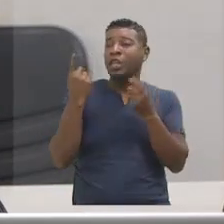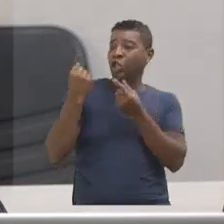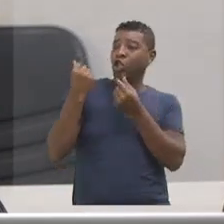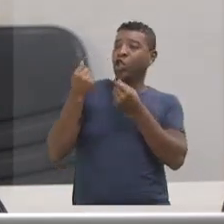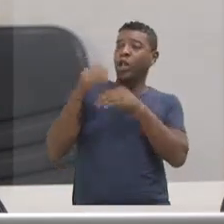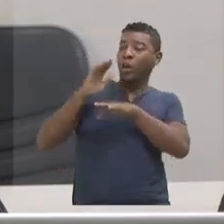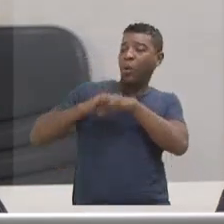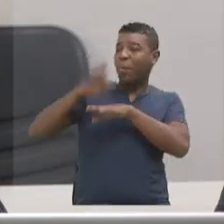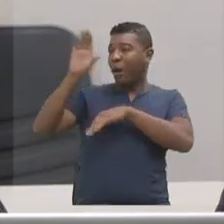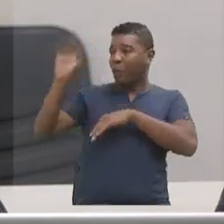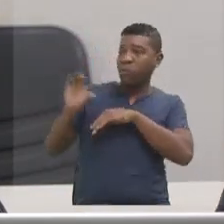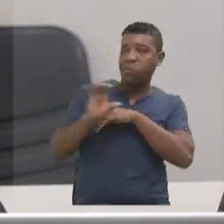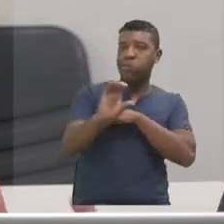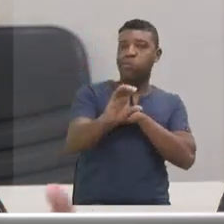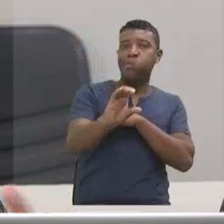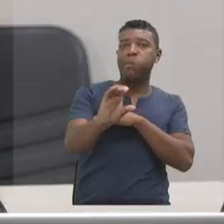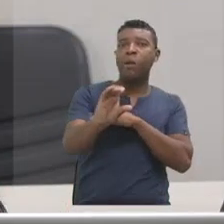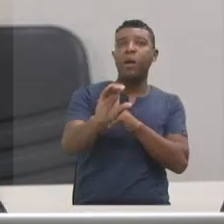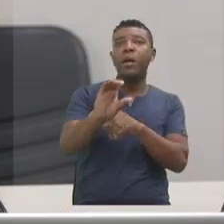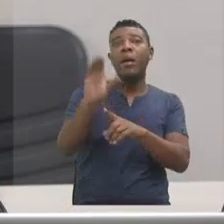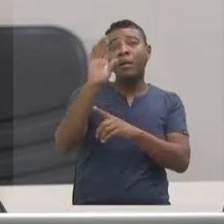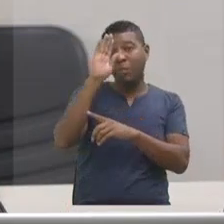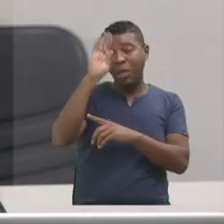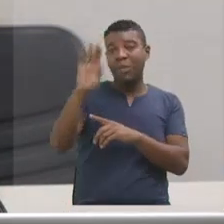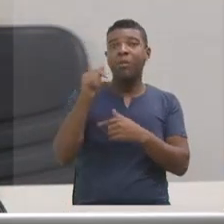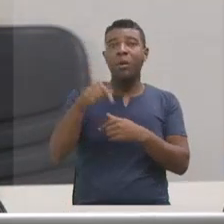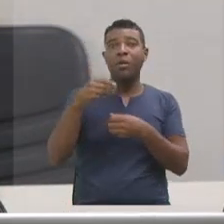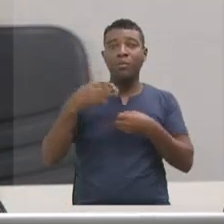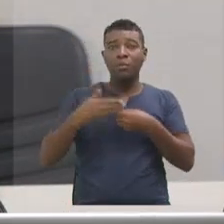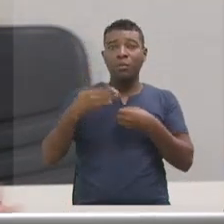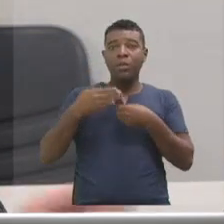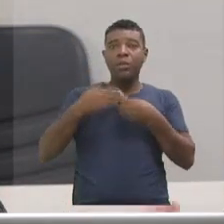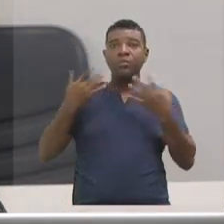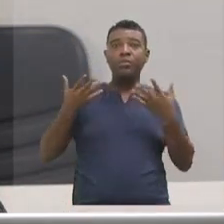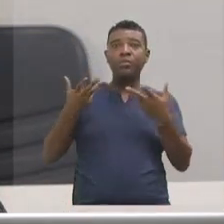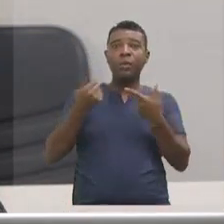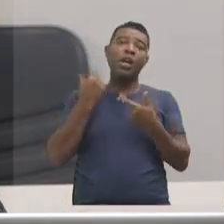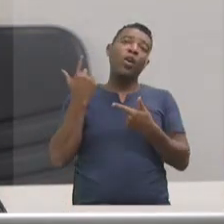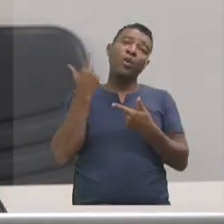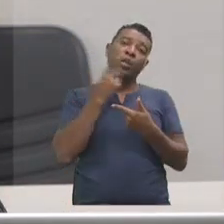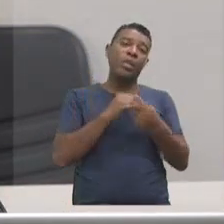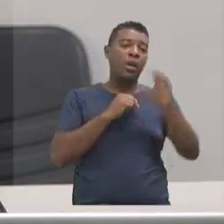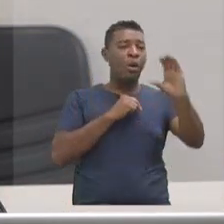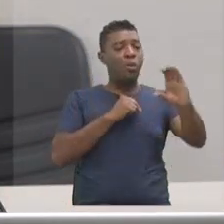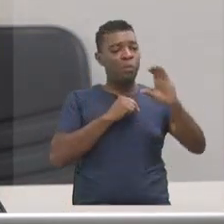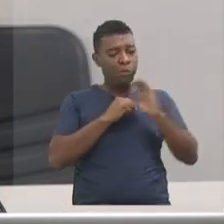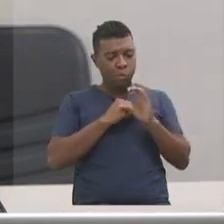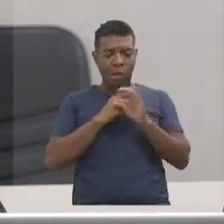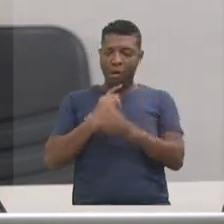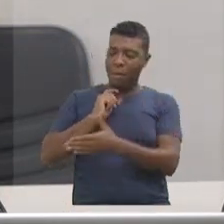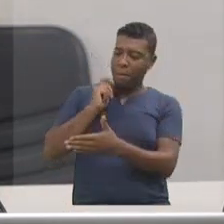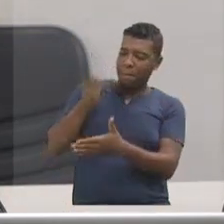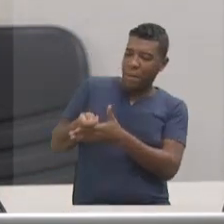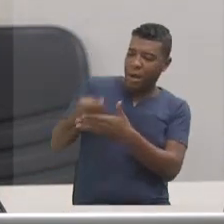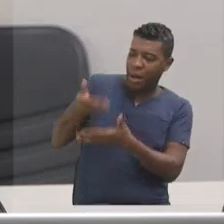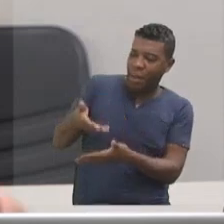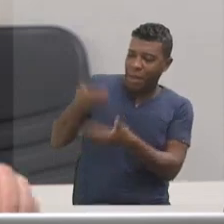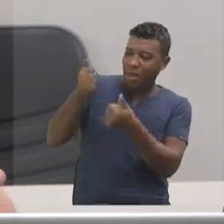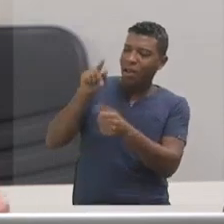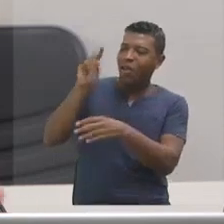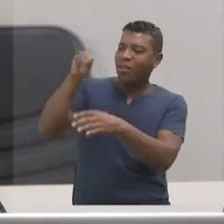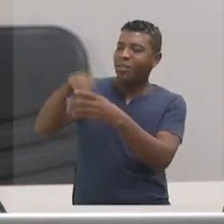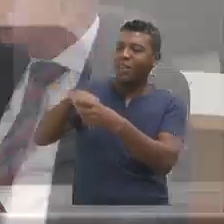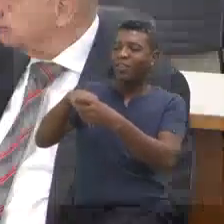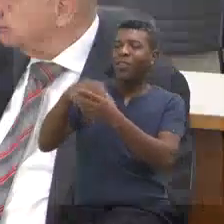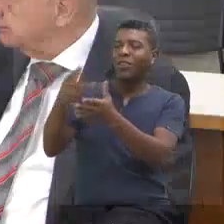consiga especialmente o município pleno pegar este recurso Este bolo e pagar melhor na cirurgias oncológicas